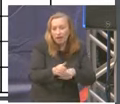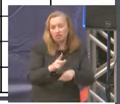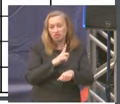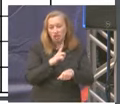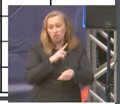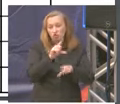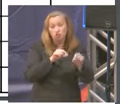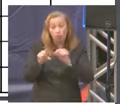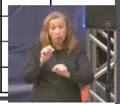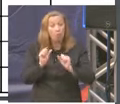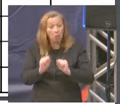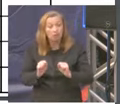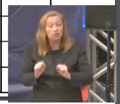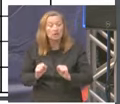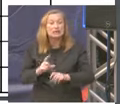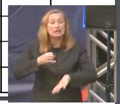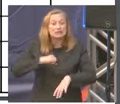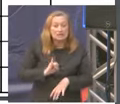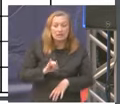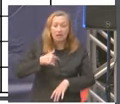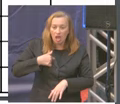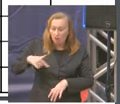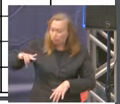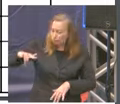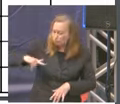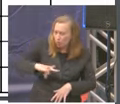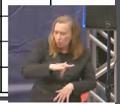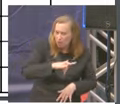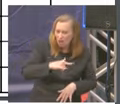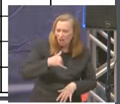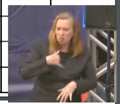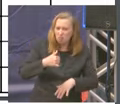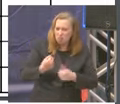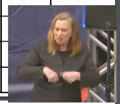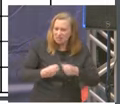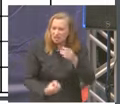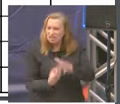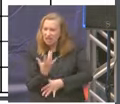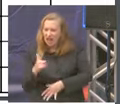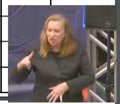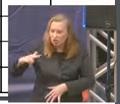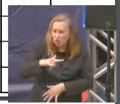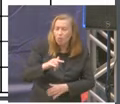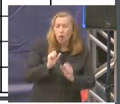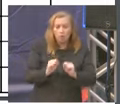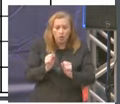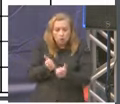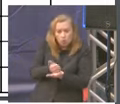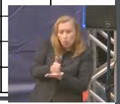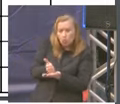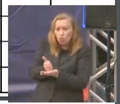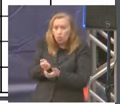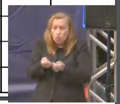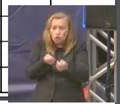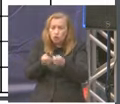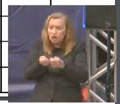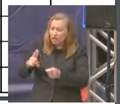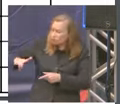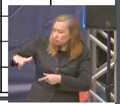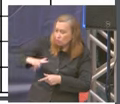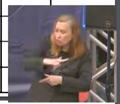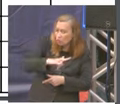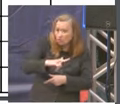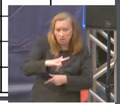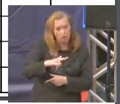Se eu sou drone, eu tenho que ser um engenheiro de drone? Não, eu posso ser um operador de drone, eu posso ser um manutentor de drone, eu posso ser um agronegócio